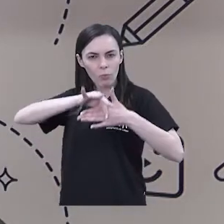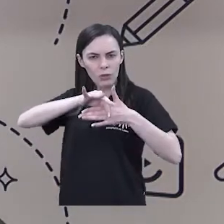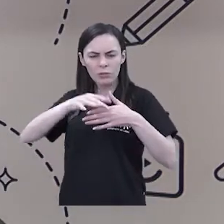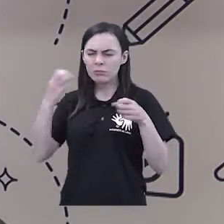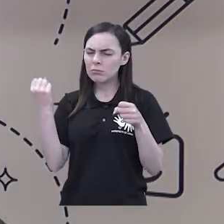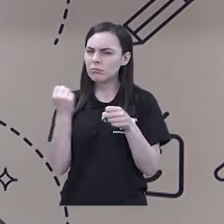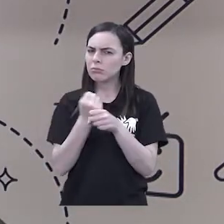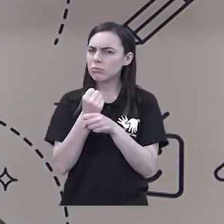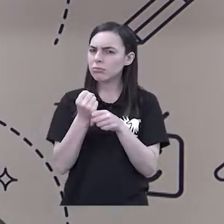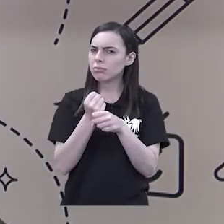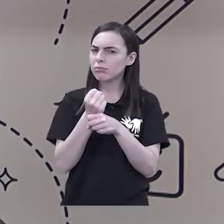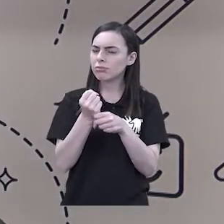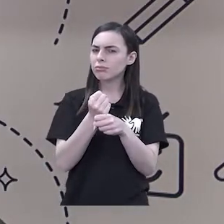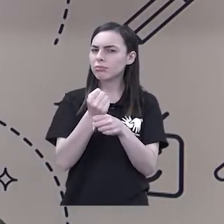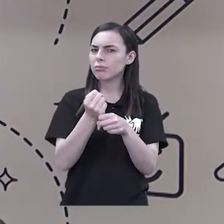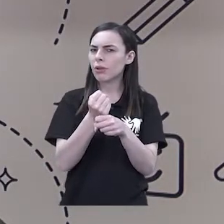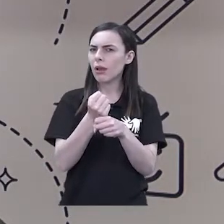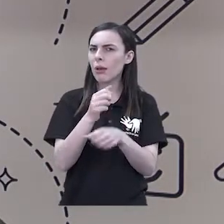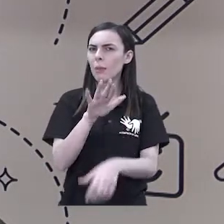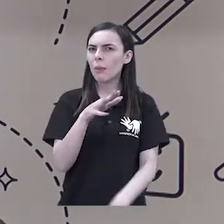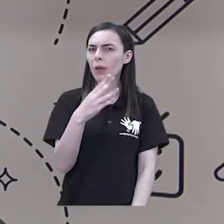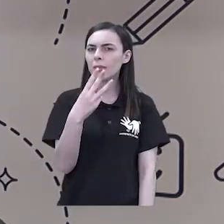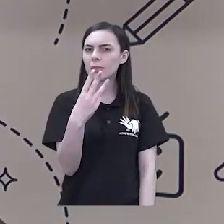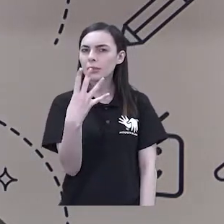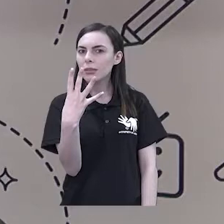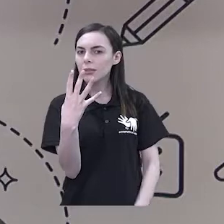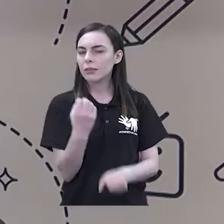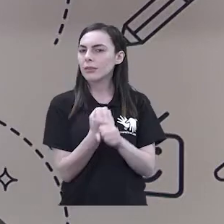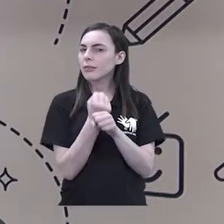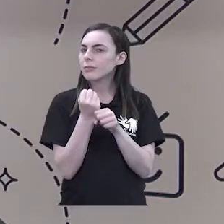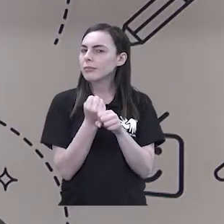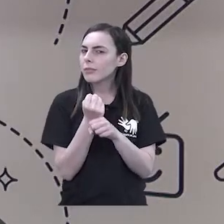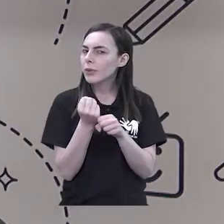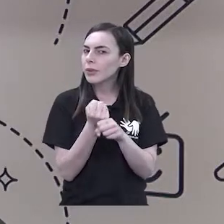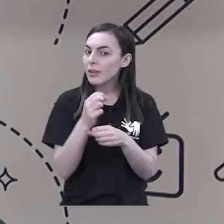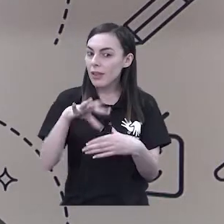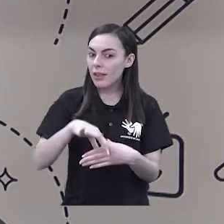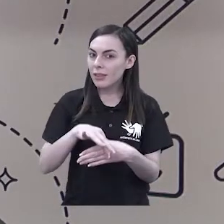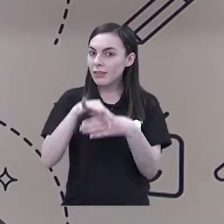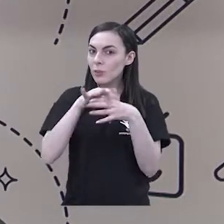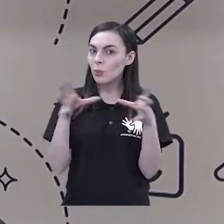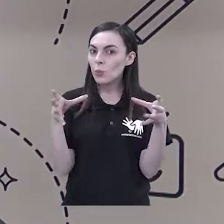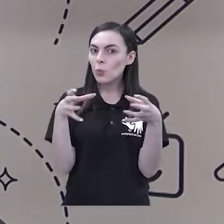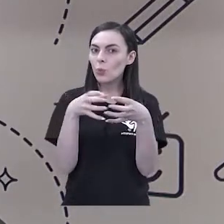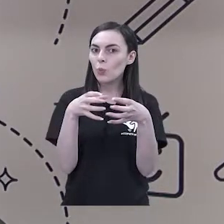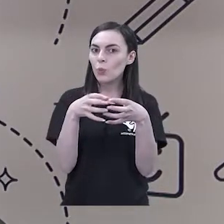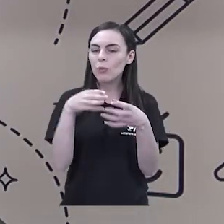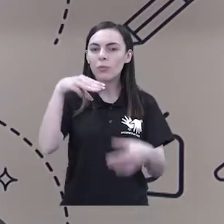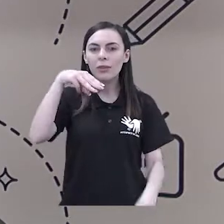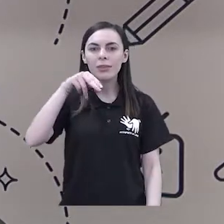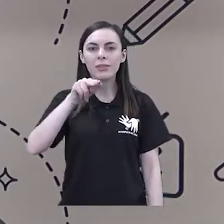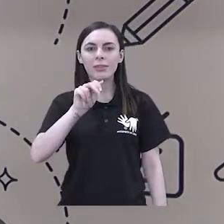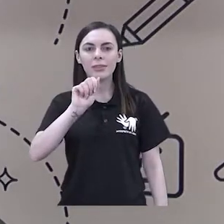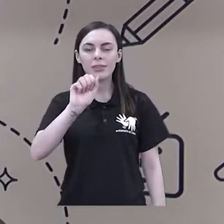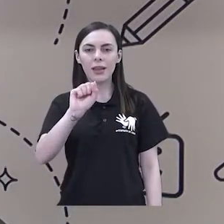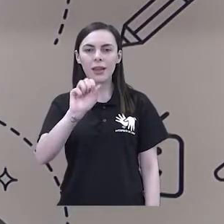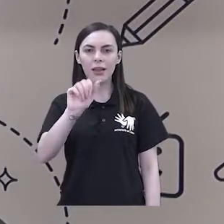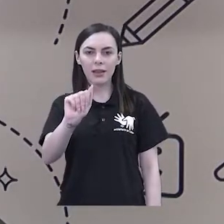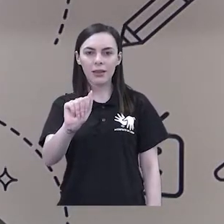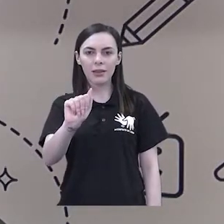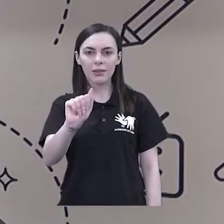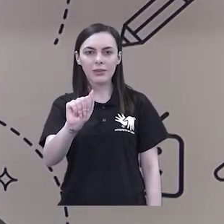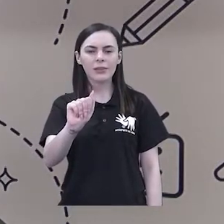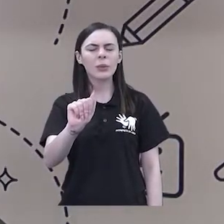por muitos anos, por 34 anos, uma equipe da NASA? Olha